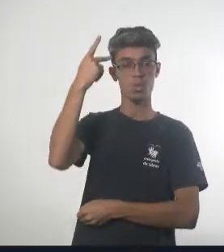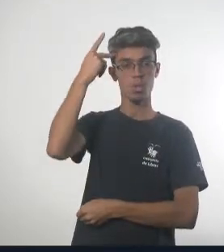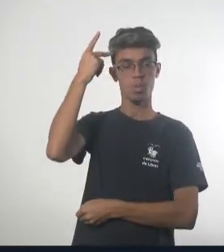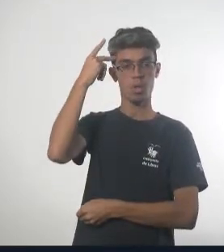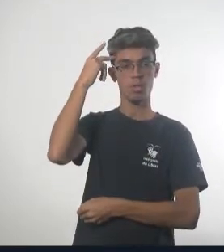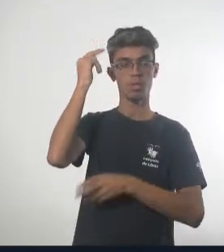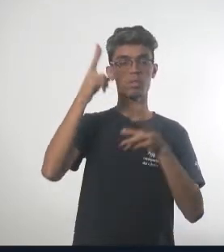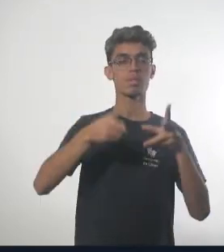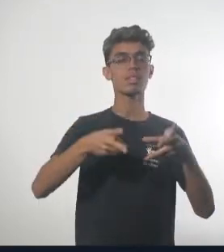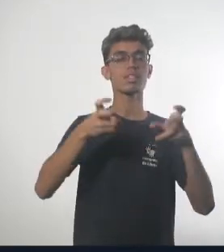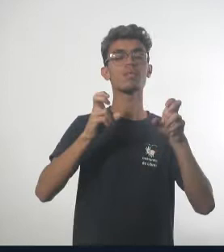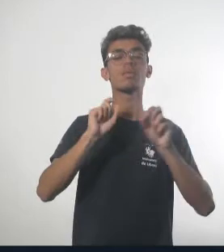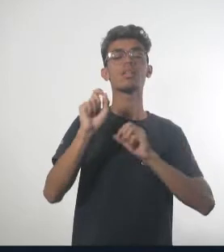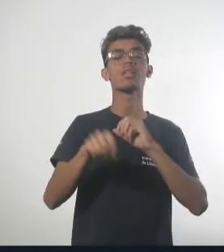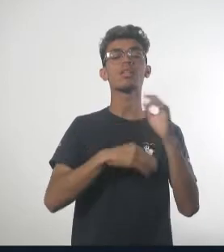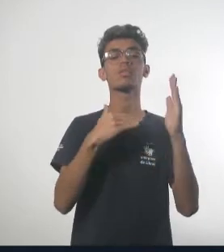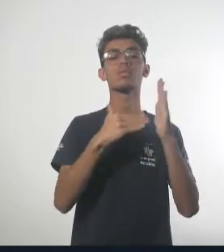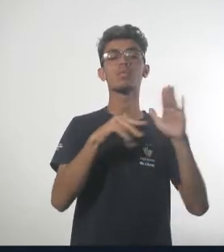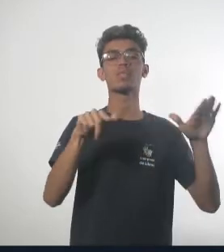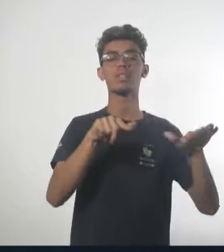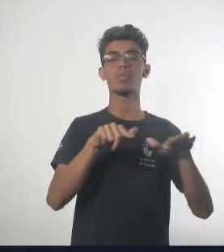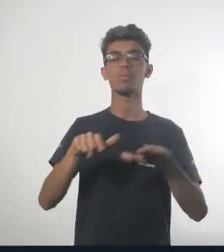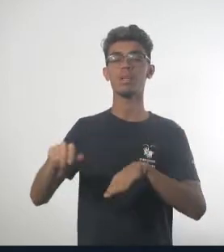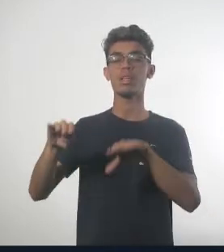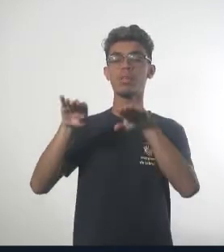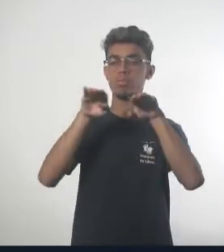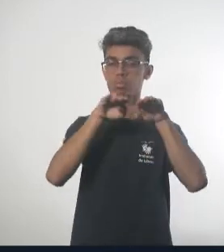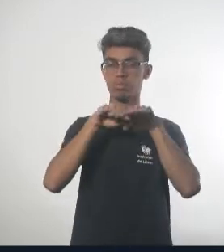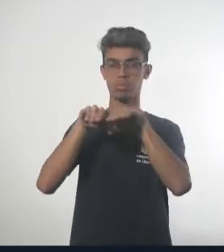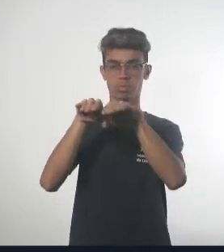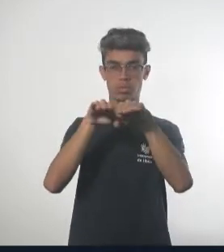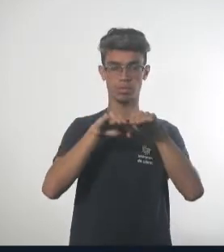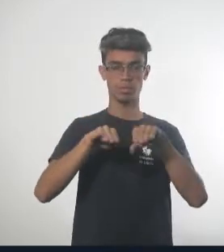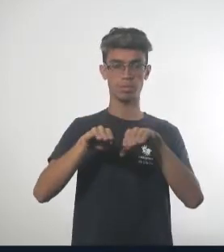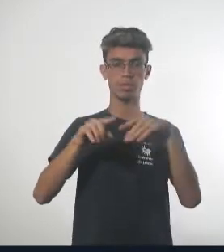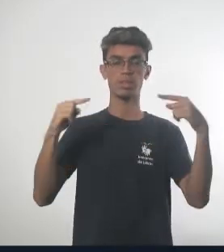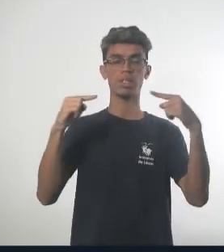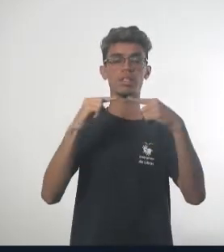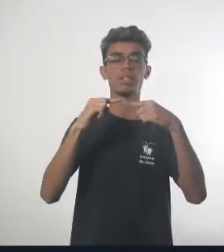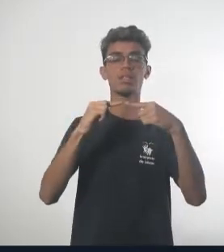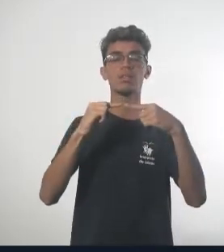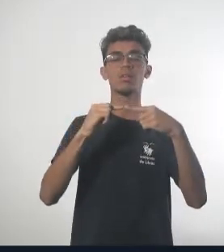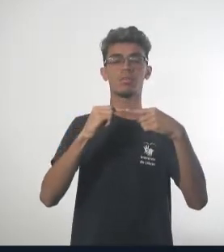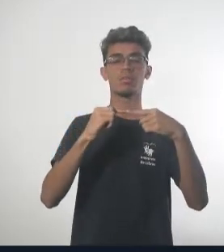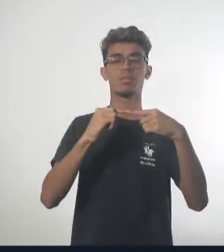notar, nas últimas semanas, uma estabilidade em relação a essas confirmações.